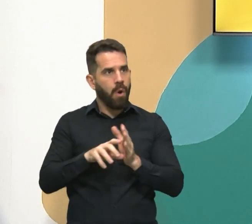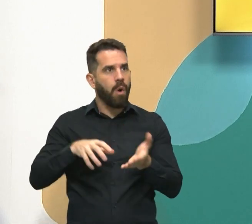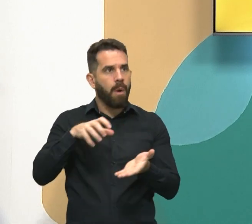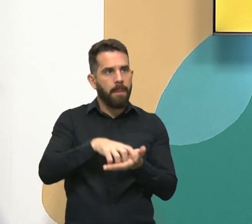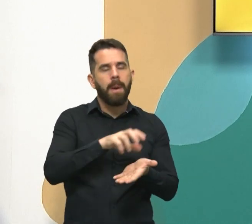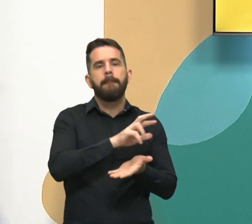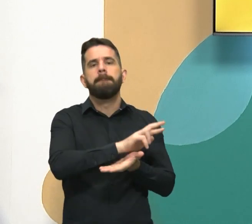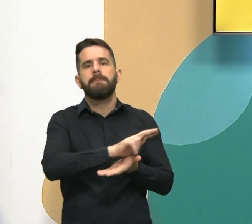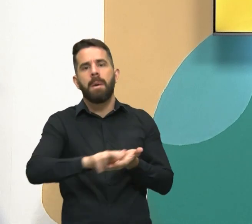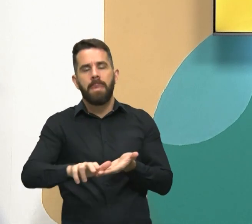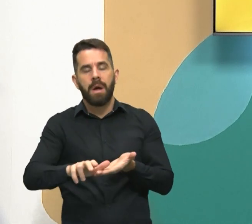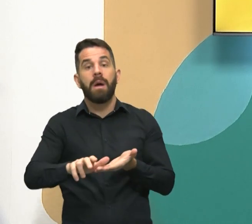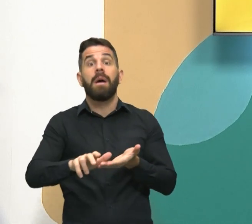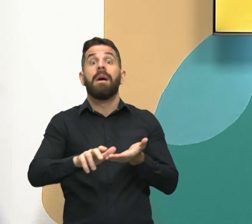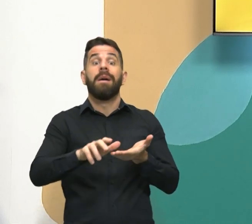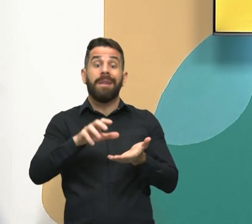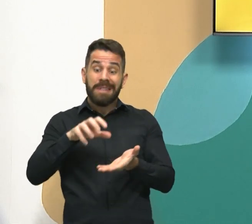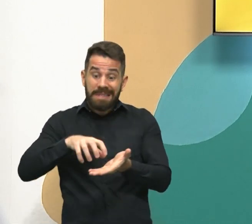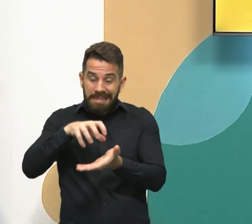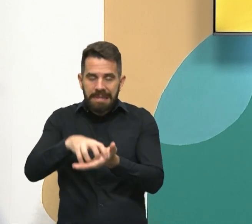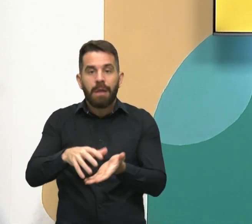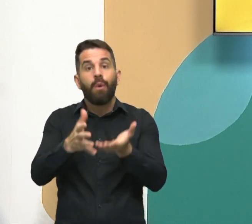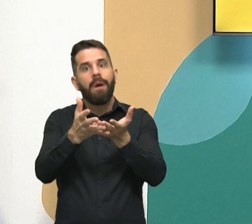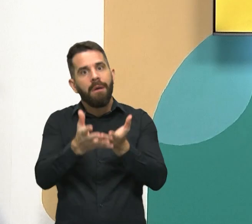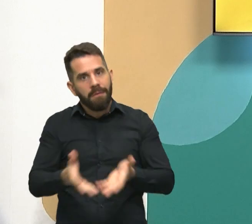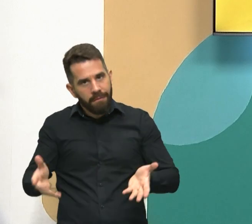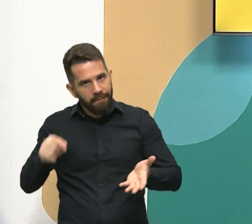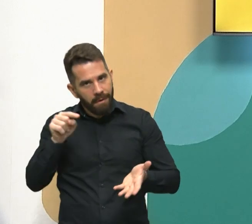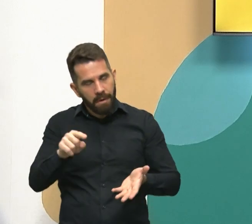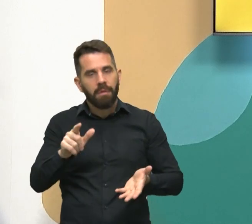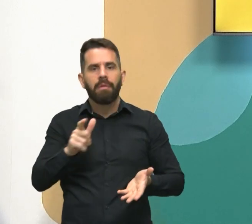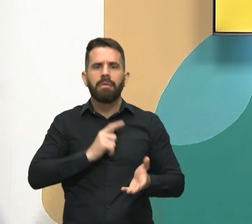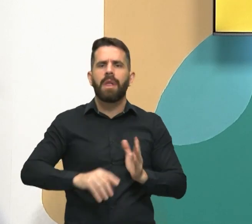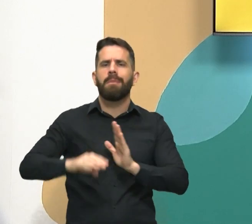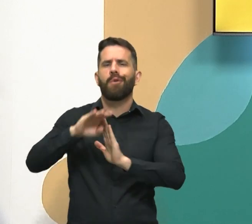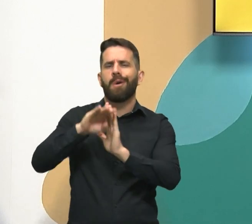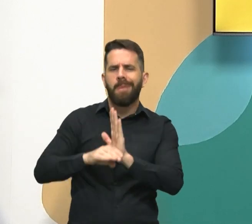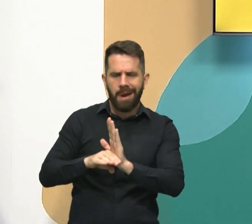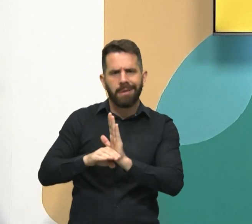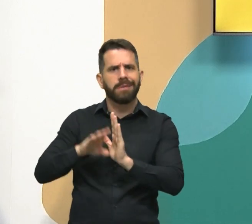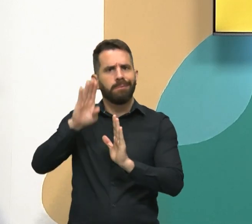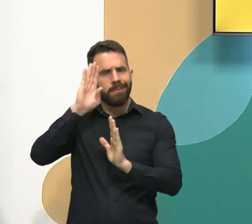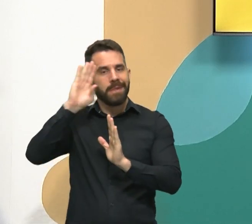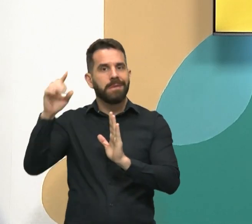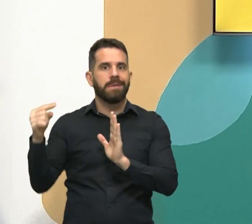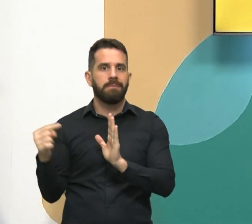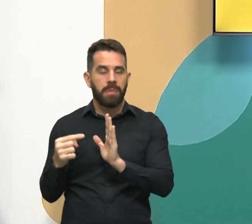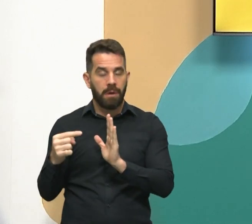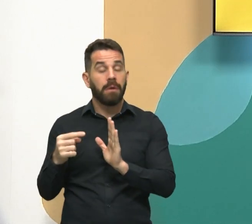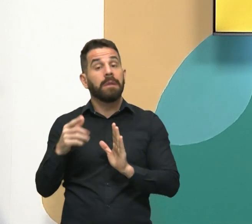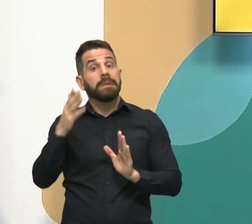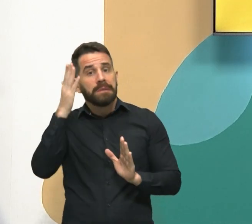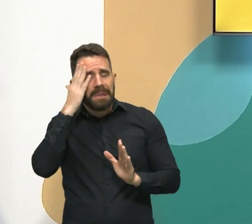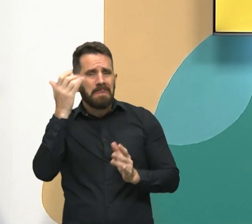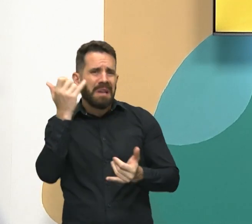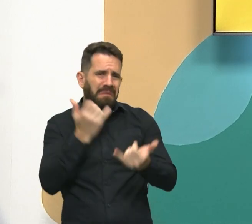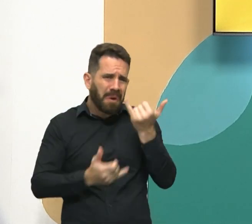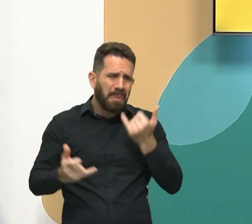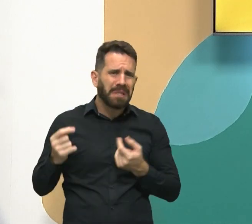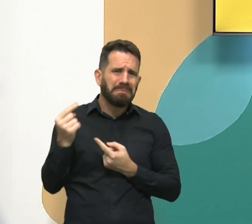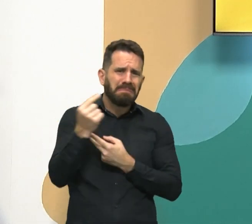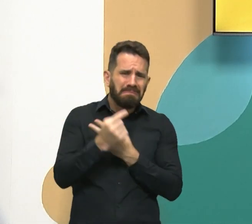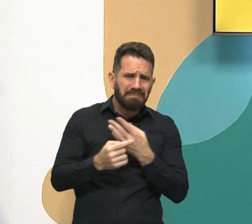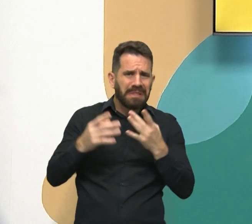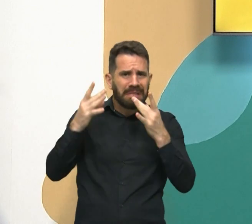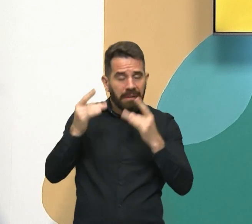de Cultura e Eventos, inclusive, onde está acontecendo grande parte dessa programação. Então, se você quiser saber de todas essas informações,